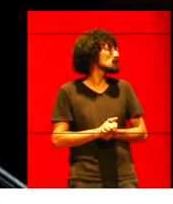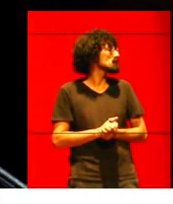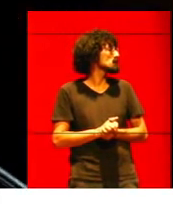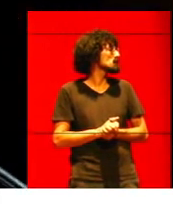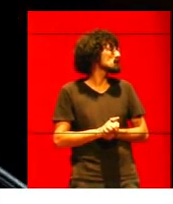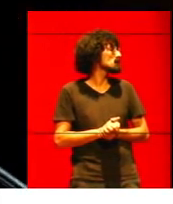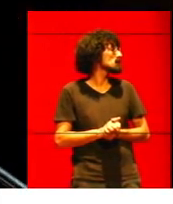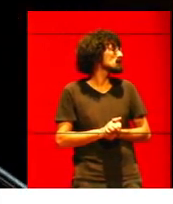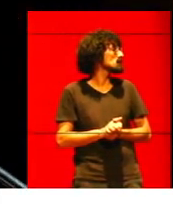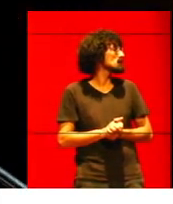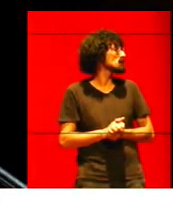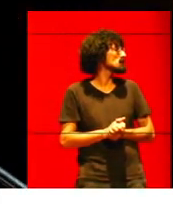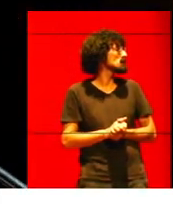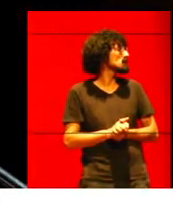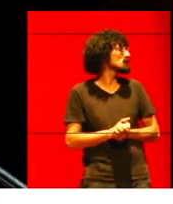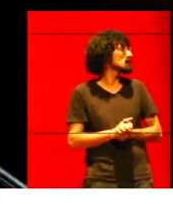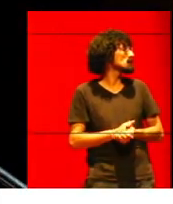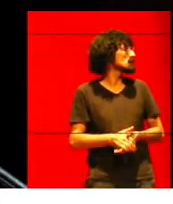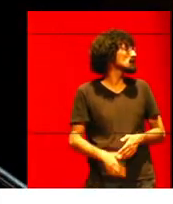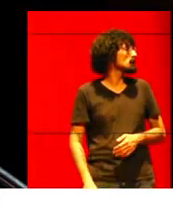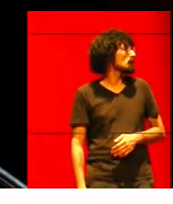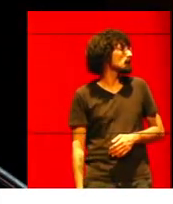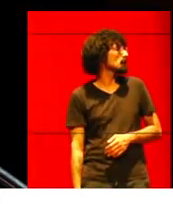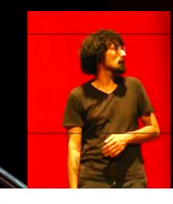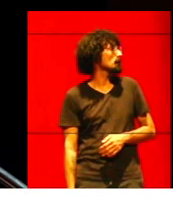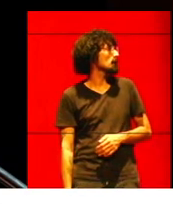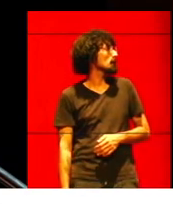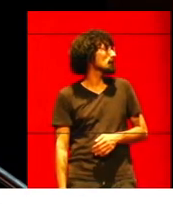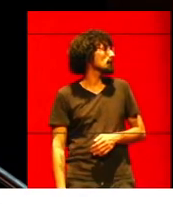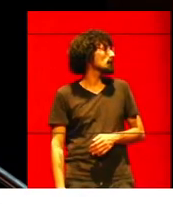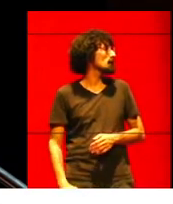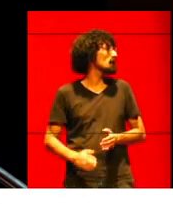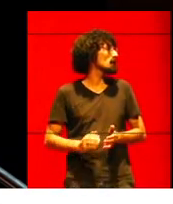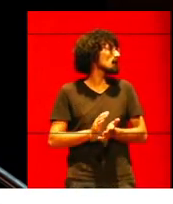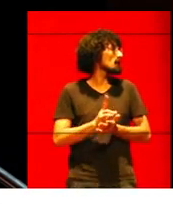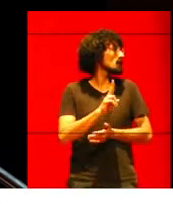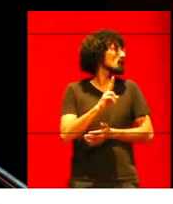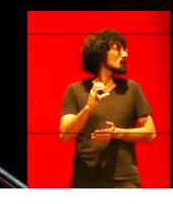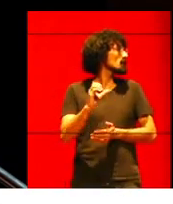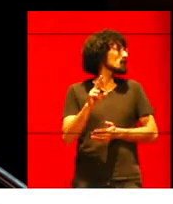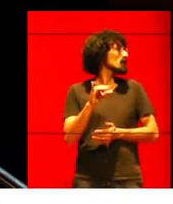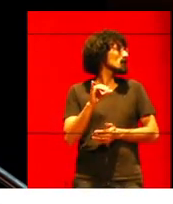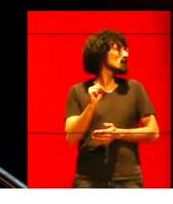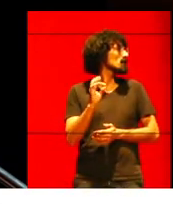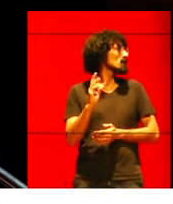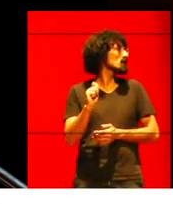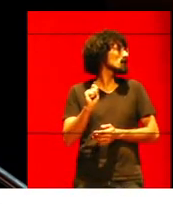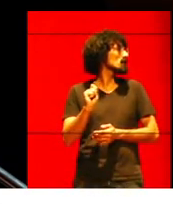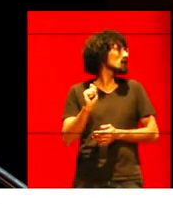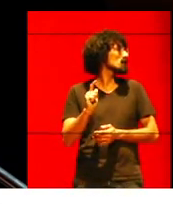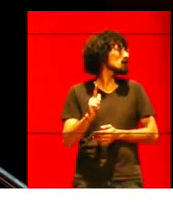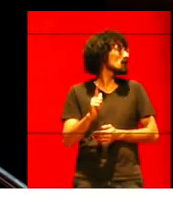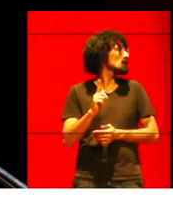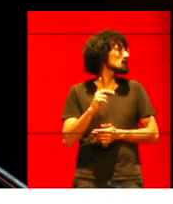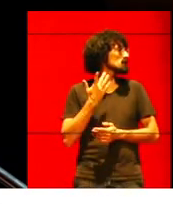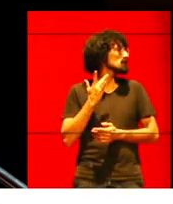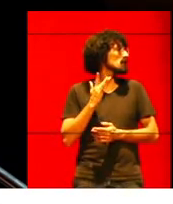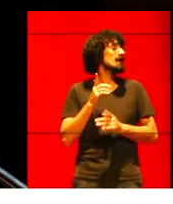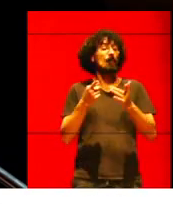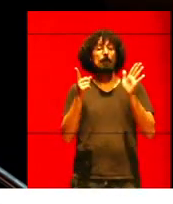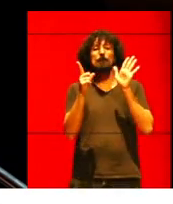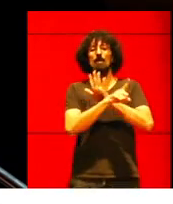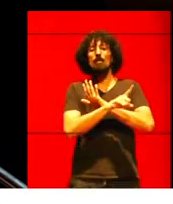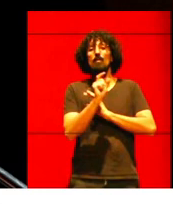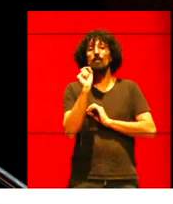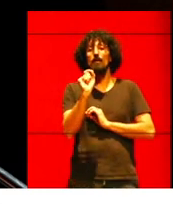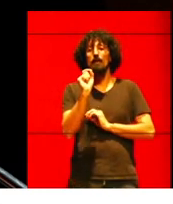O aquecimento. Como é o nome mesmo? Cristal, é claro, cristal. Toda vez eu esqueço. A Cristal me